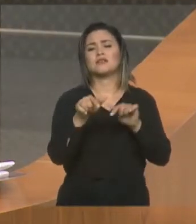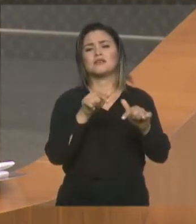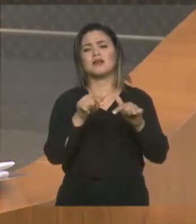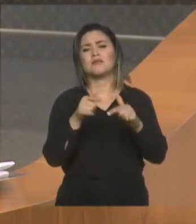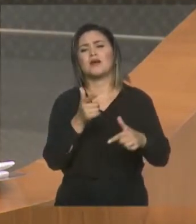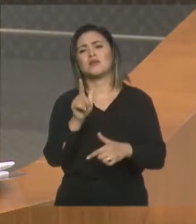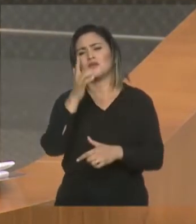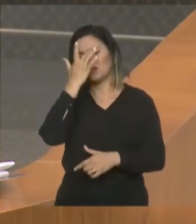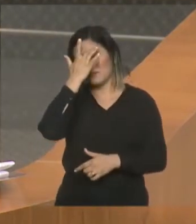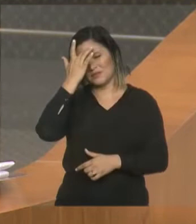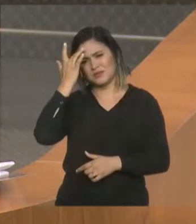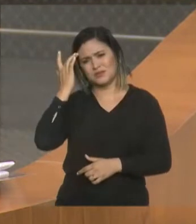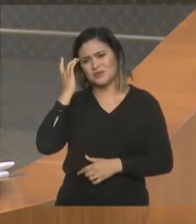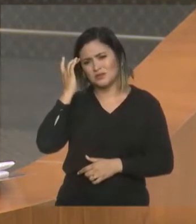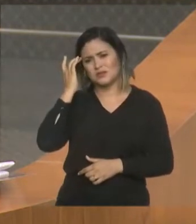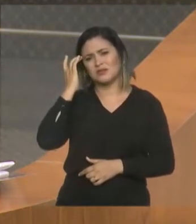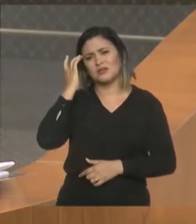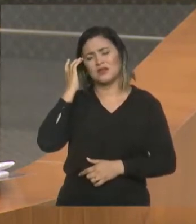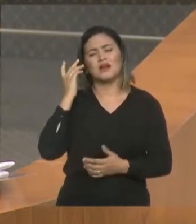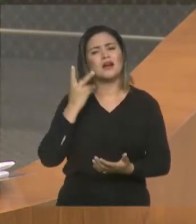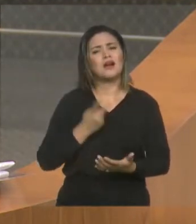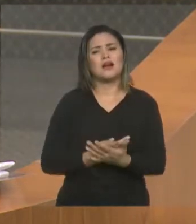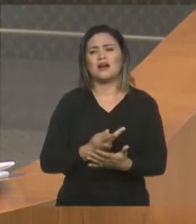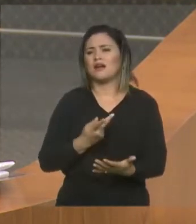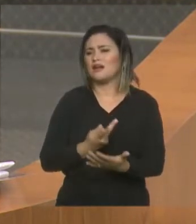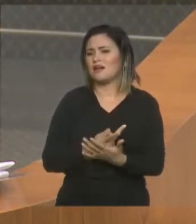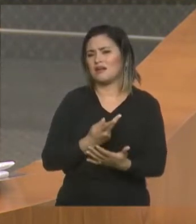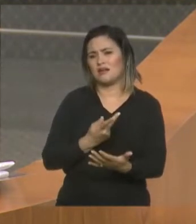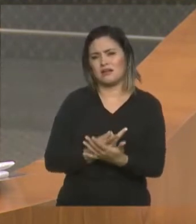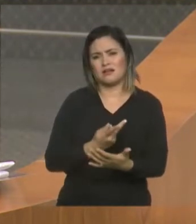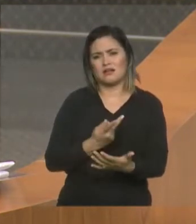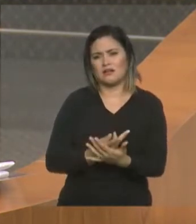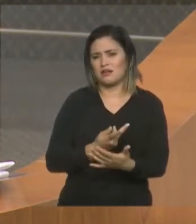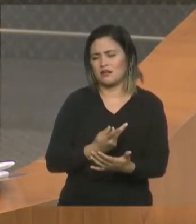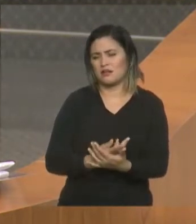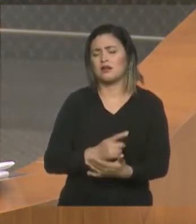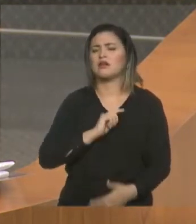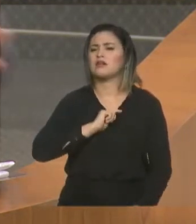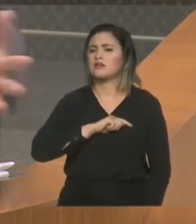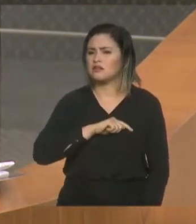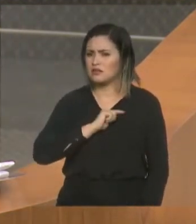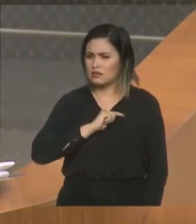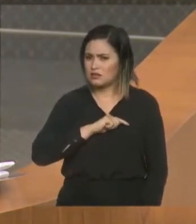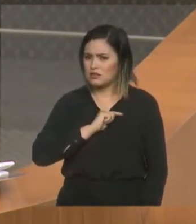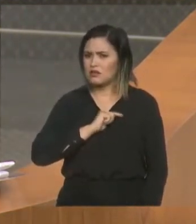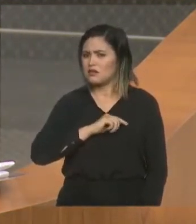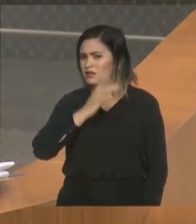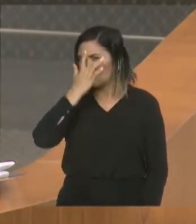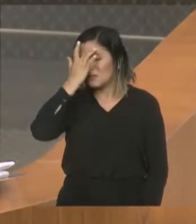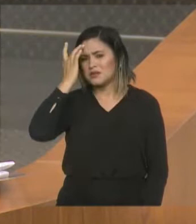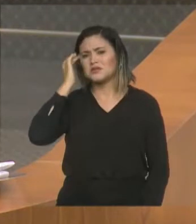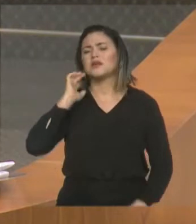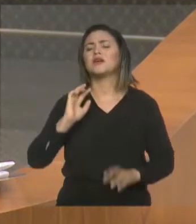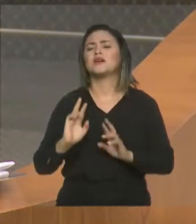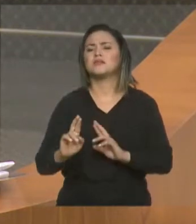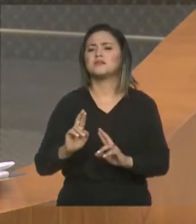por estar se apropriando indebitamente de situações do servidor, enganado na esperança de todos os encargos sociais dele